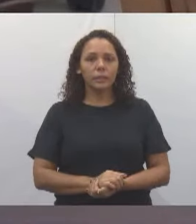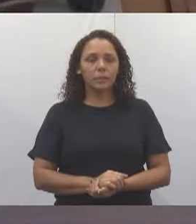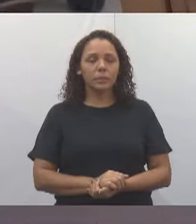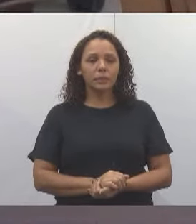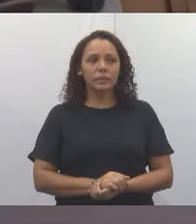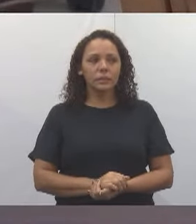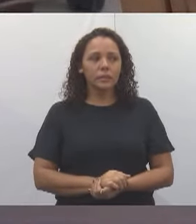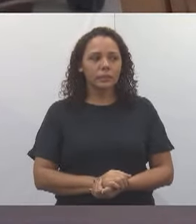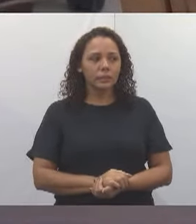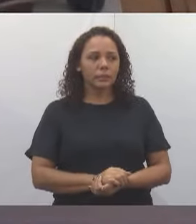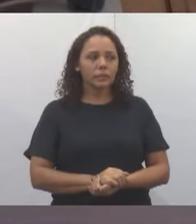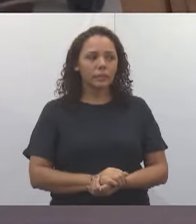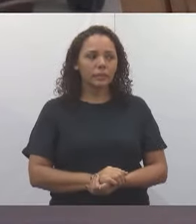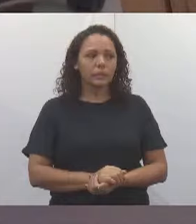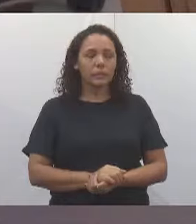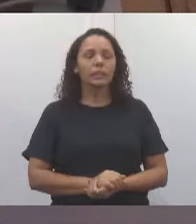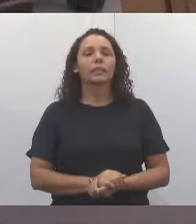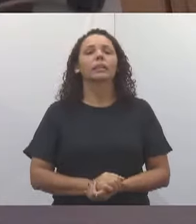que